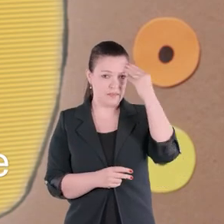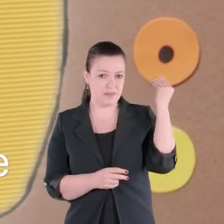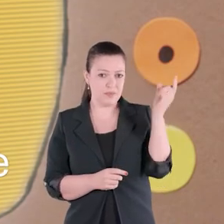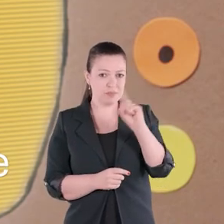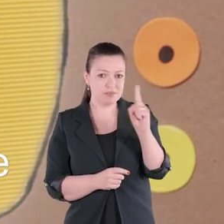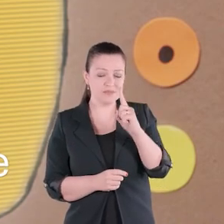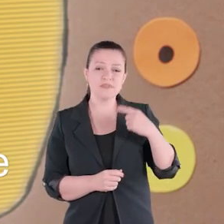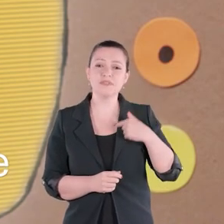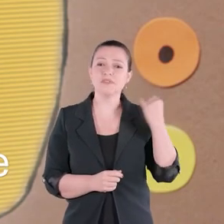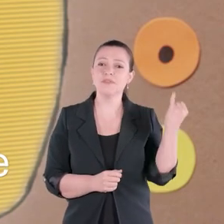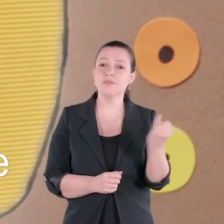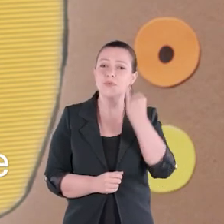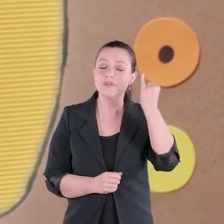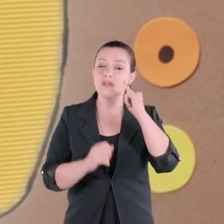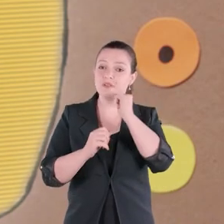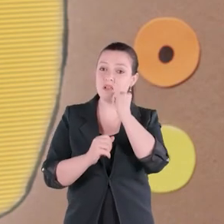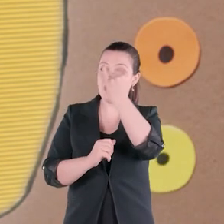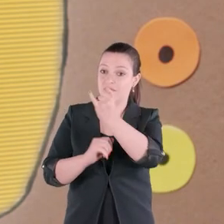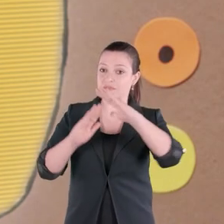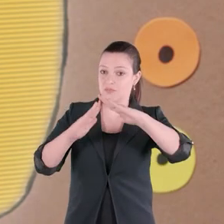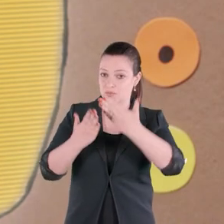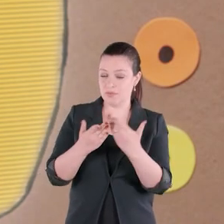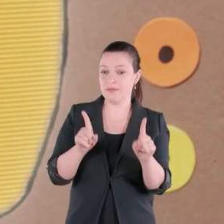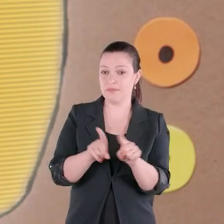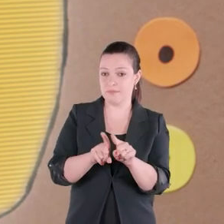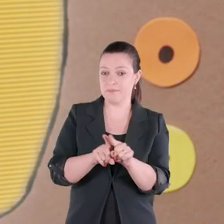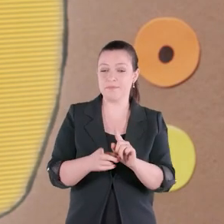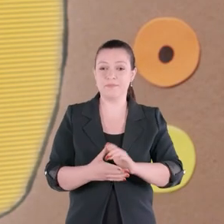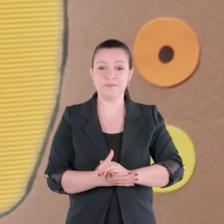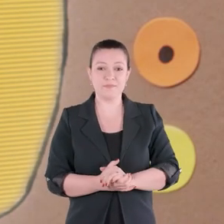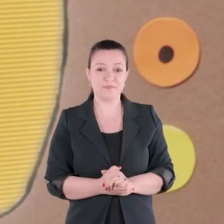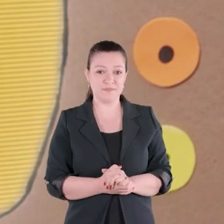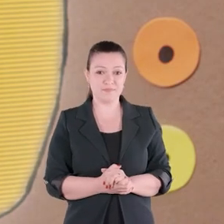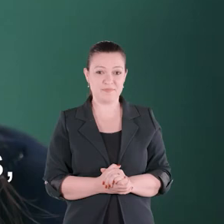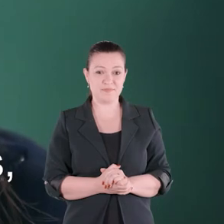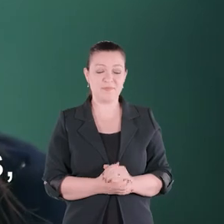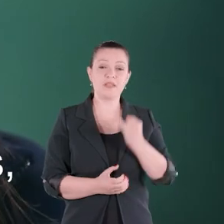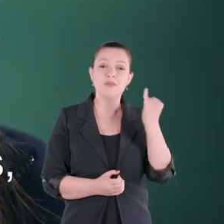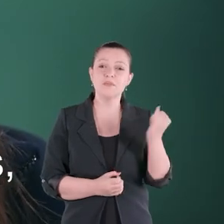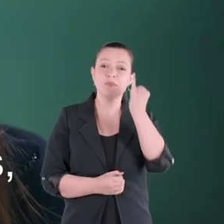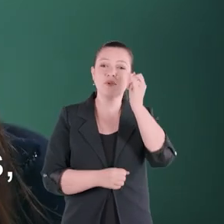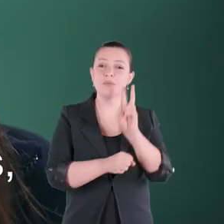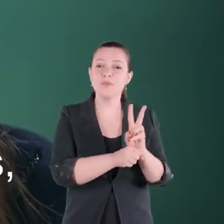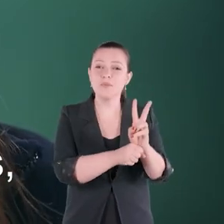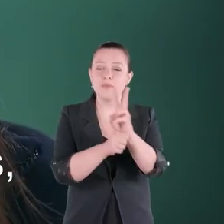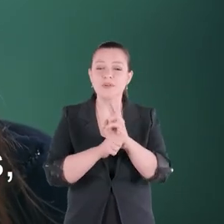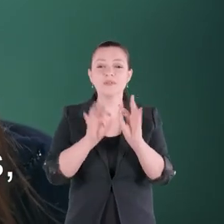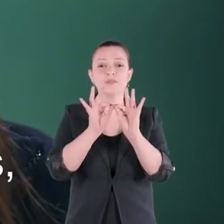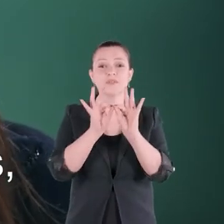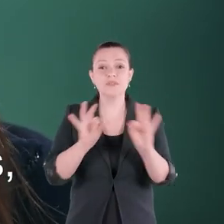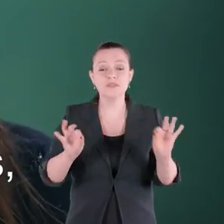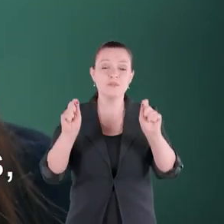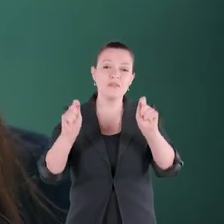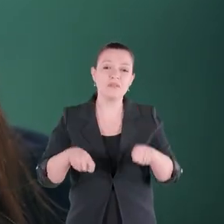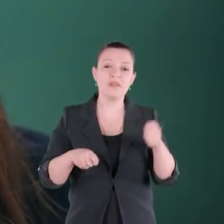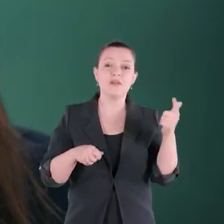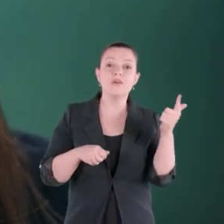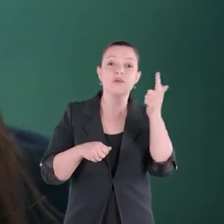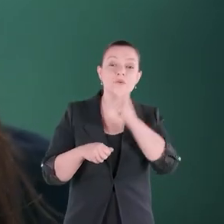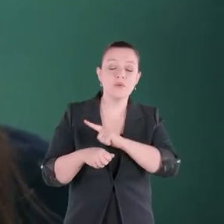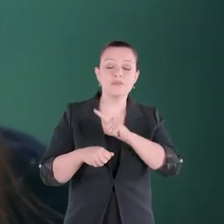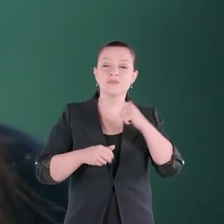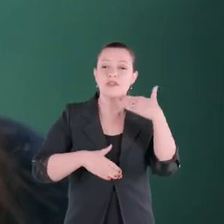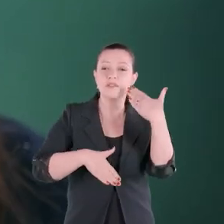Não esquece que é importante avisar a escola, tá? E com esses cuidados simples, a gente